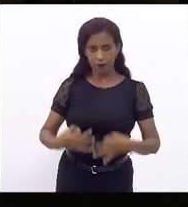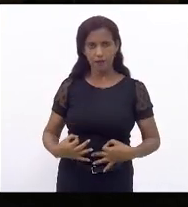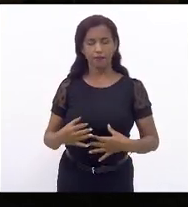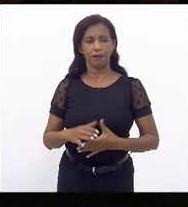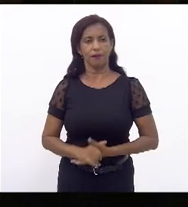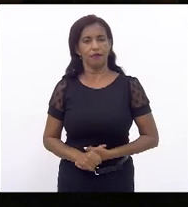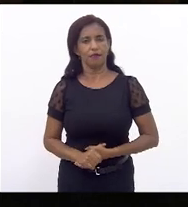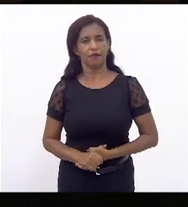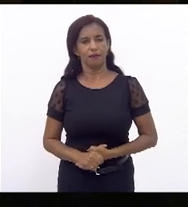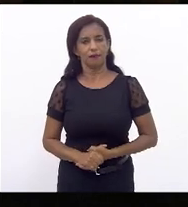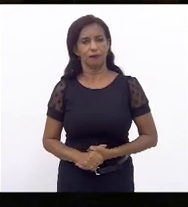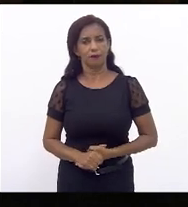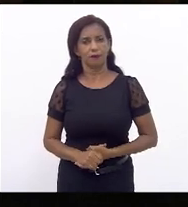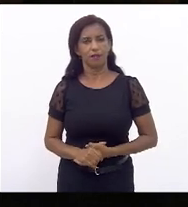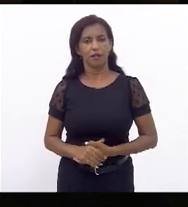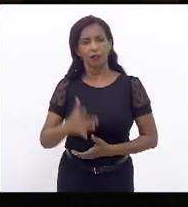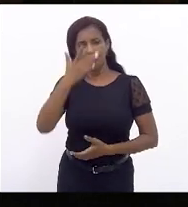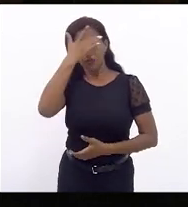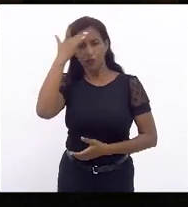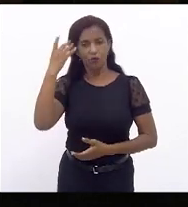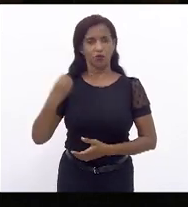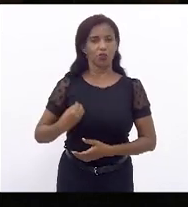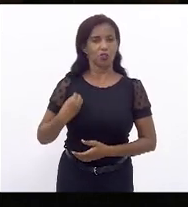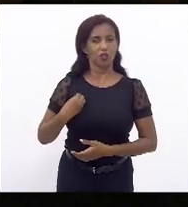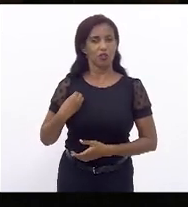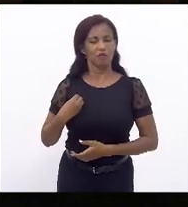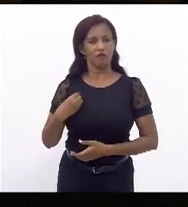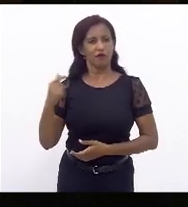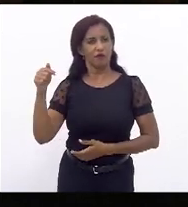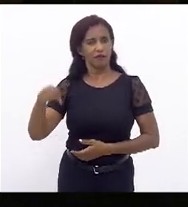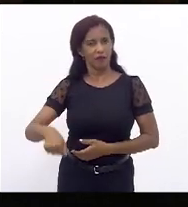certeza que os moradores do Rio de Janeiro,